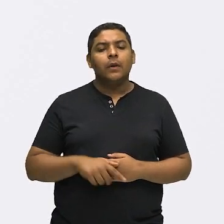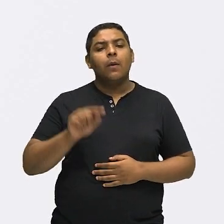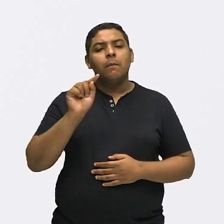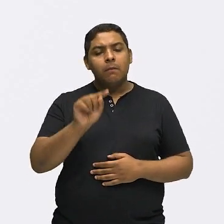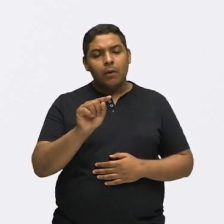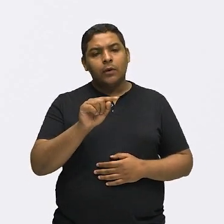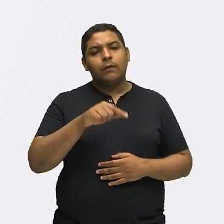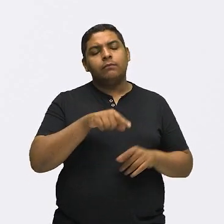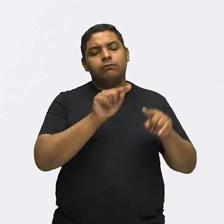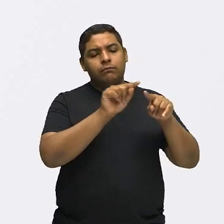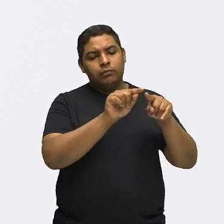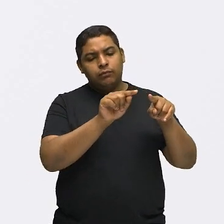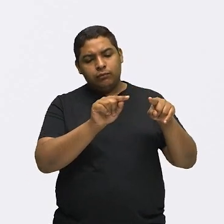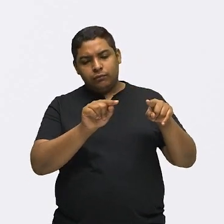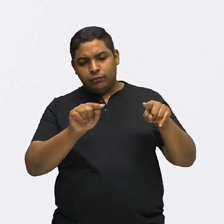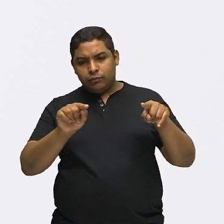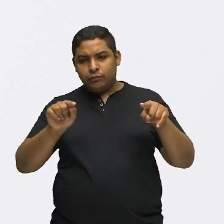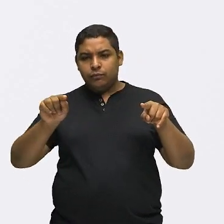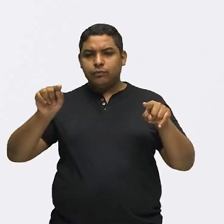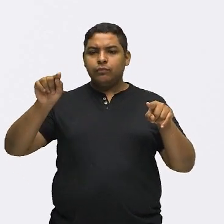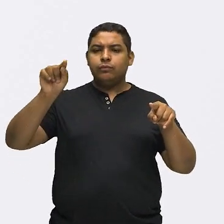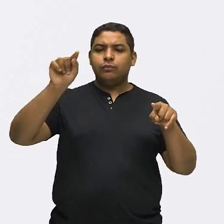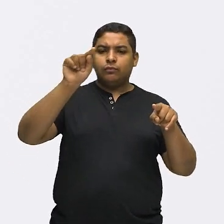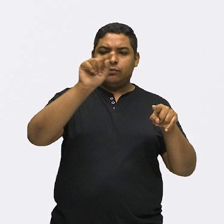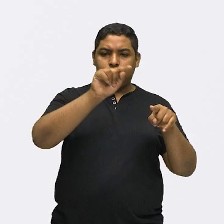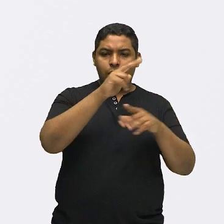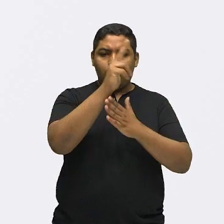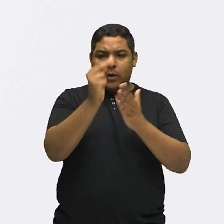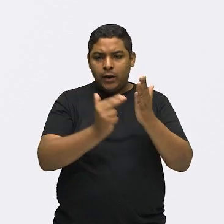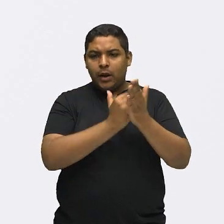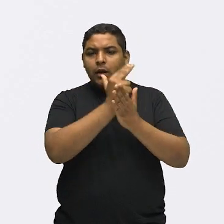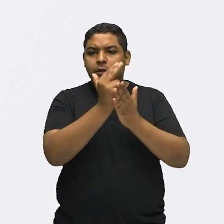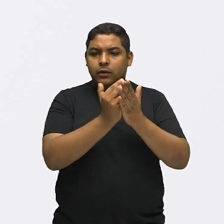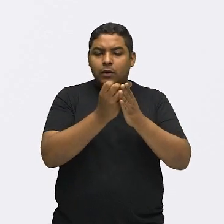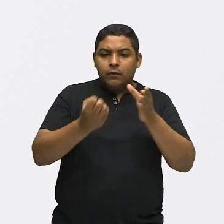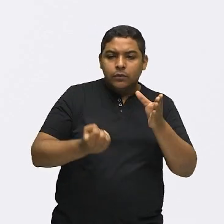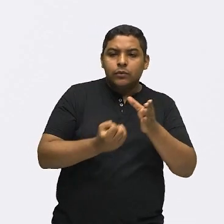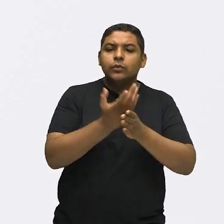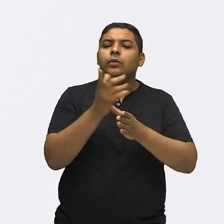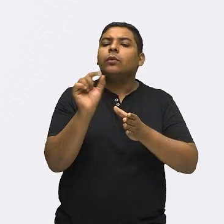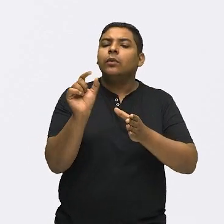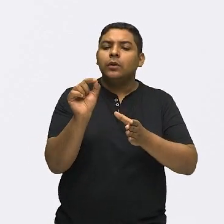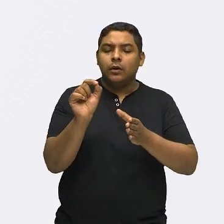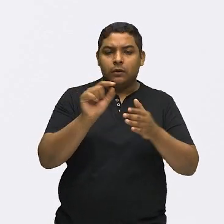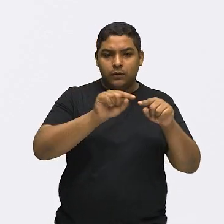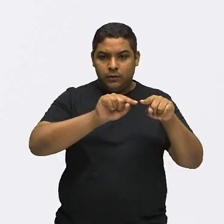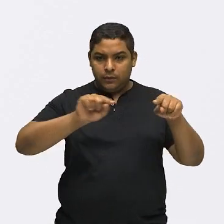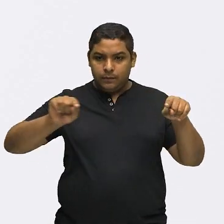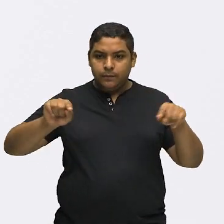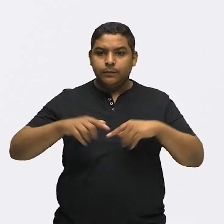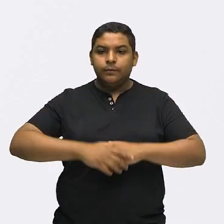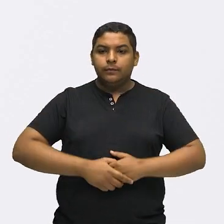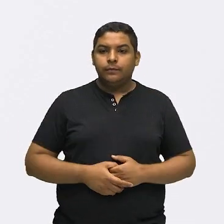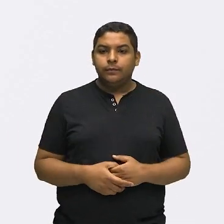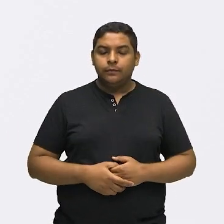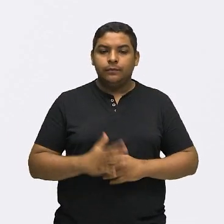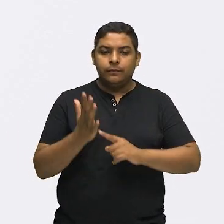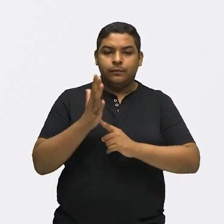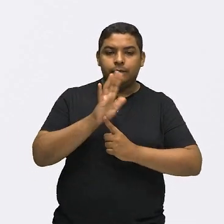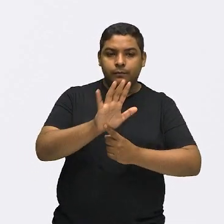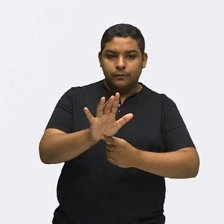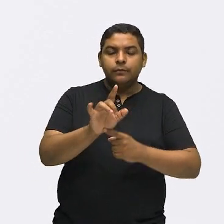o desenho, certo? E vai surgindo o quê? A linha. Quando se coloca um ponto em movimento,